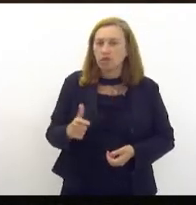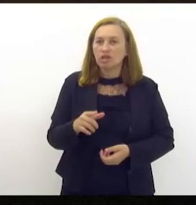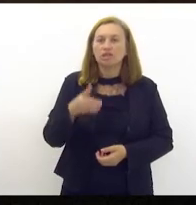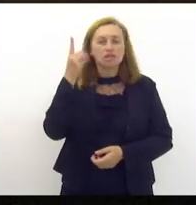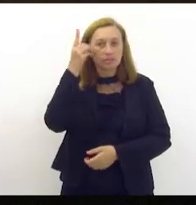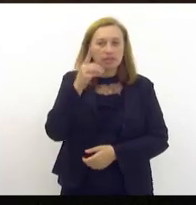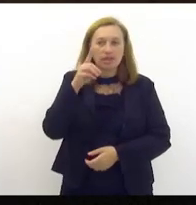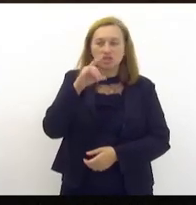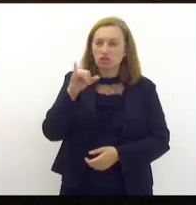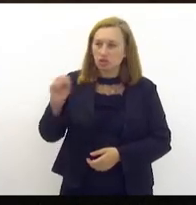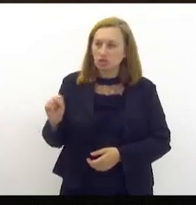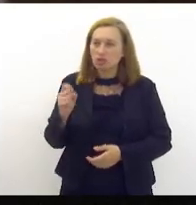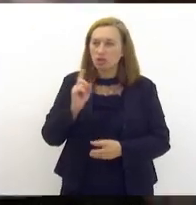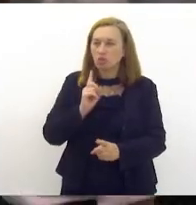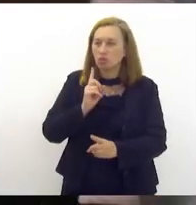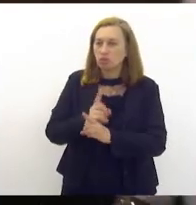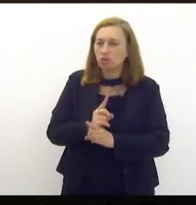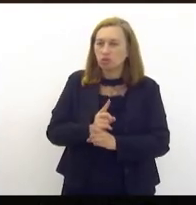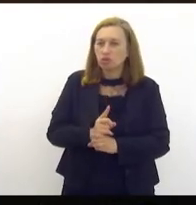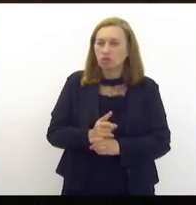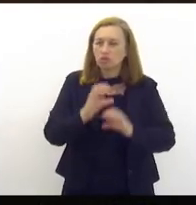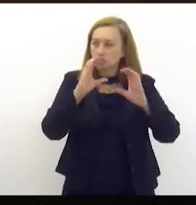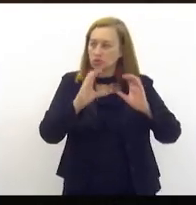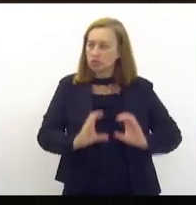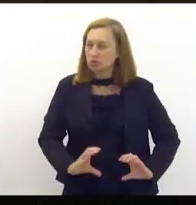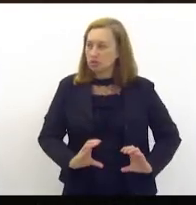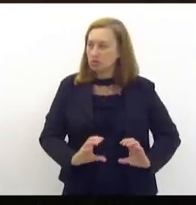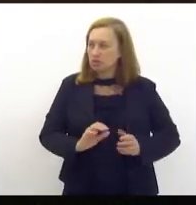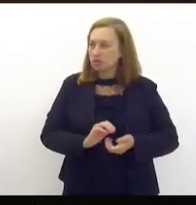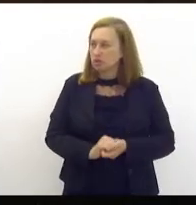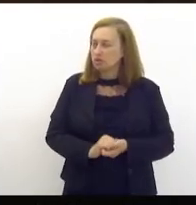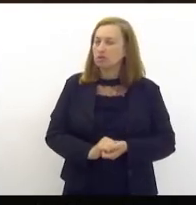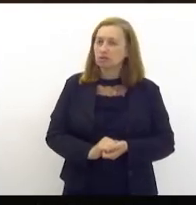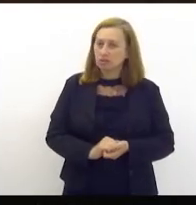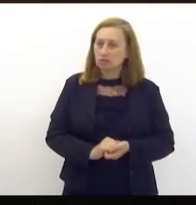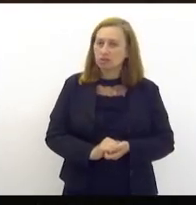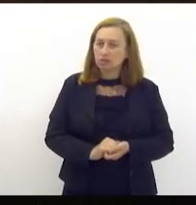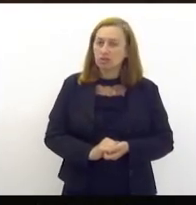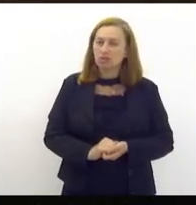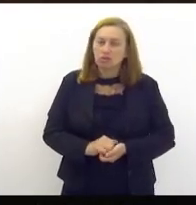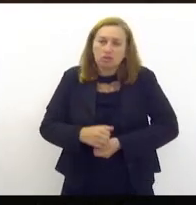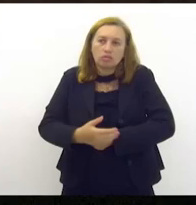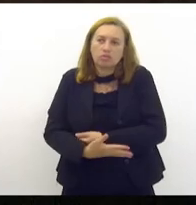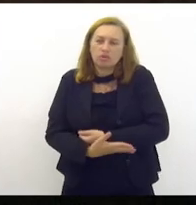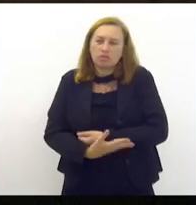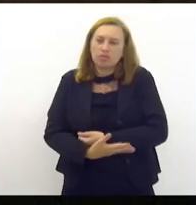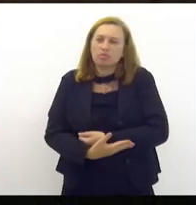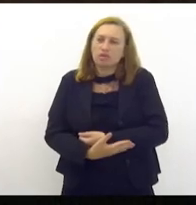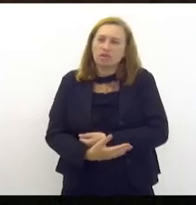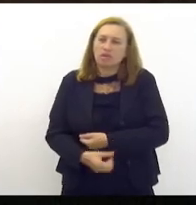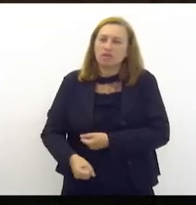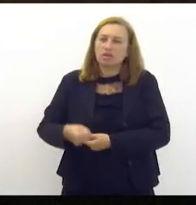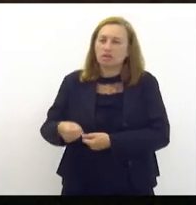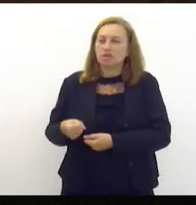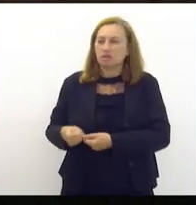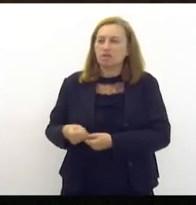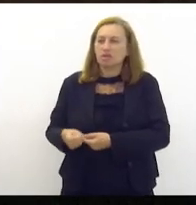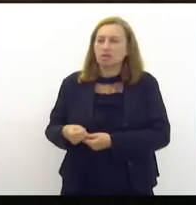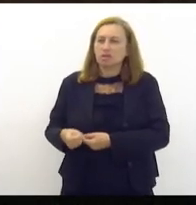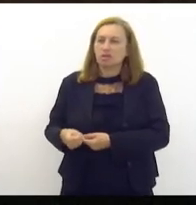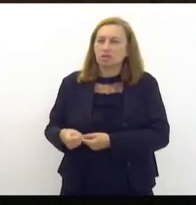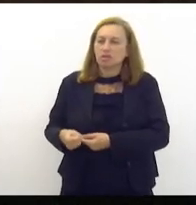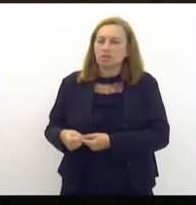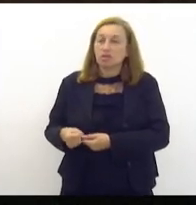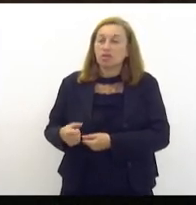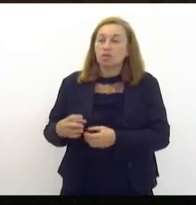Lins. Nós encontramos um cidadão com uma filha de colo, uma filha na mão, suas compras, cadeirinha de criança, tendo seu